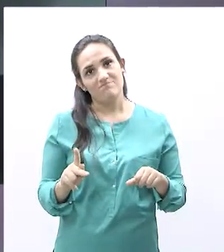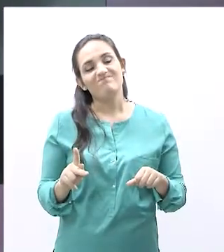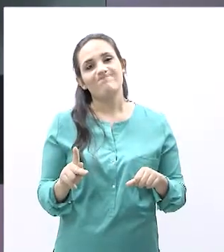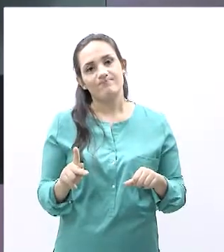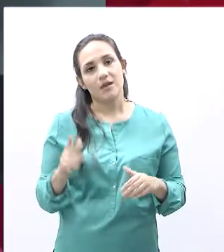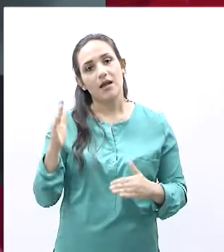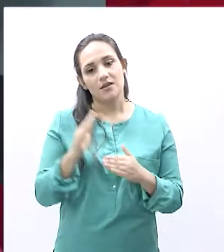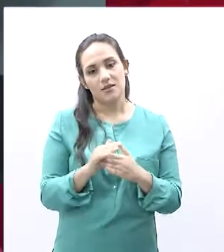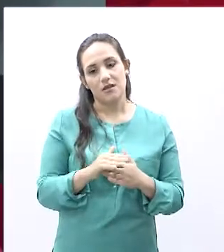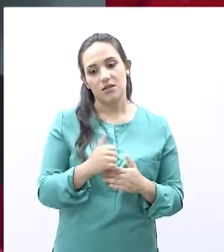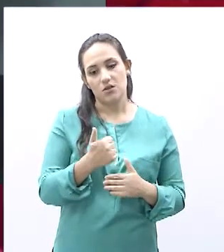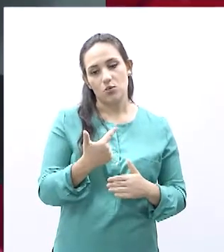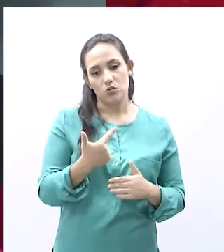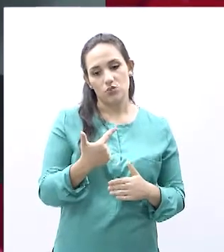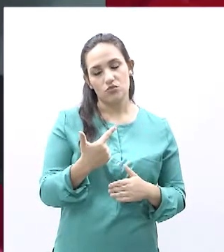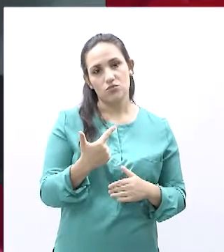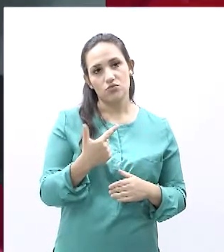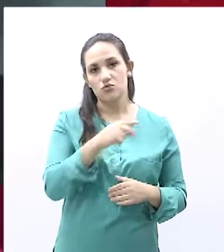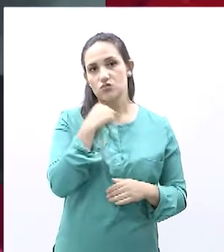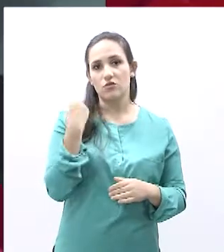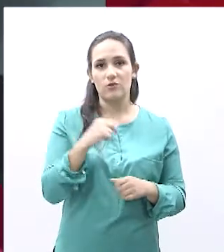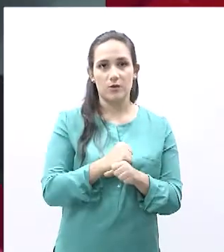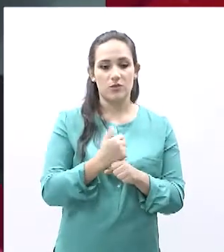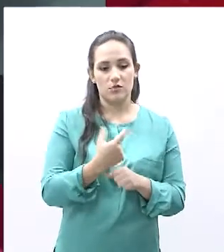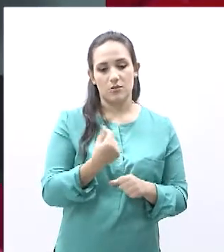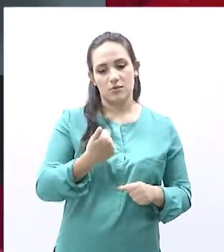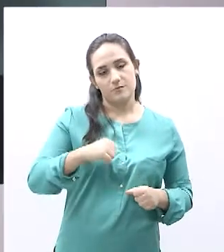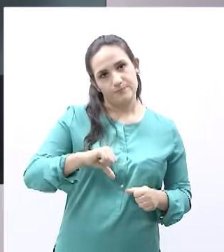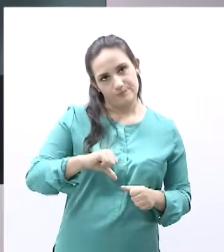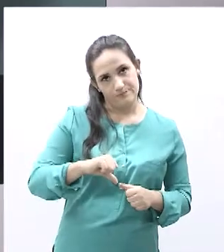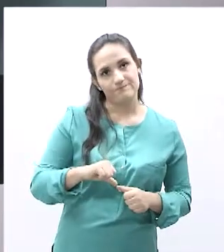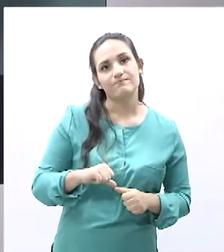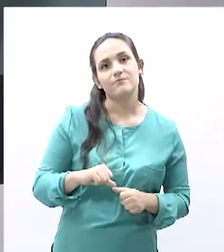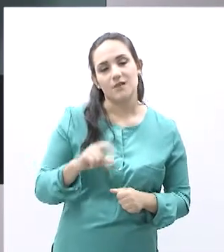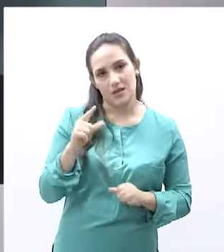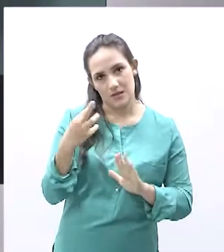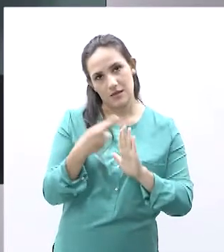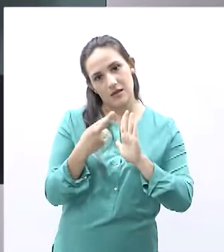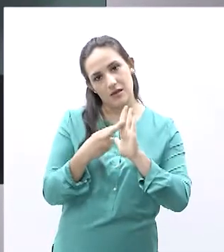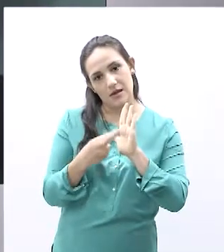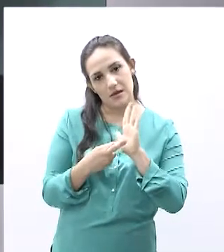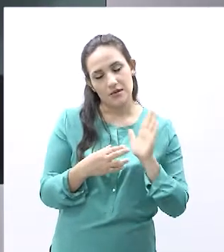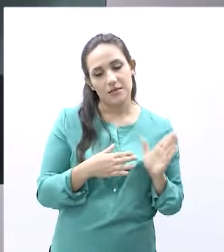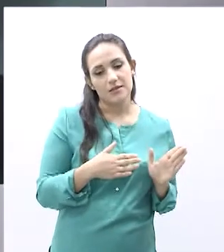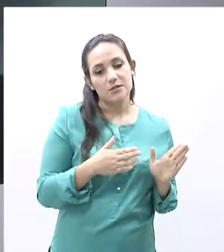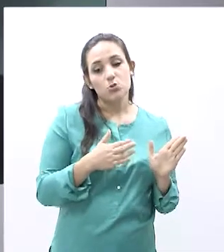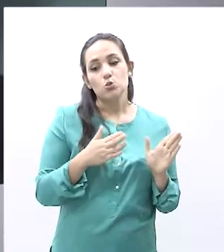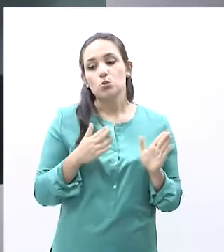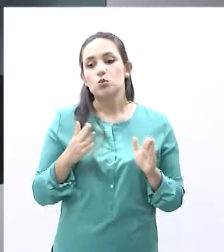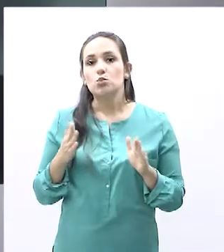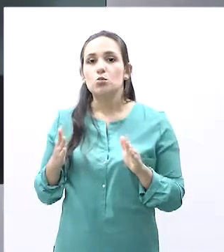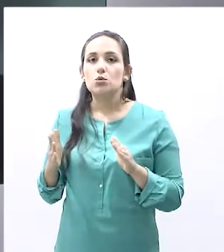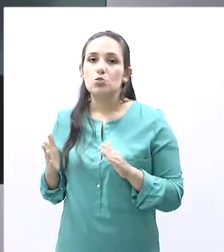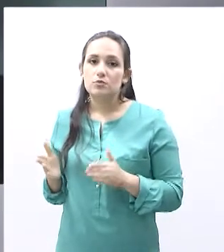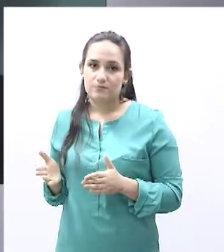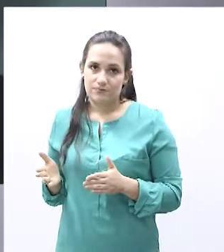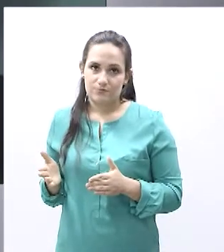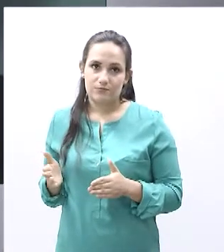até 12 de novembro de 2019. Portanto, essas regras de transição que a gente falou agora são as